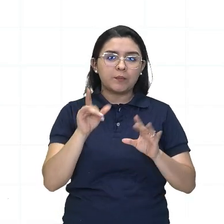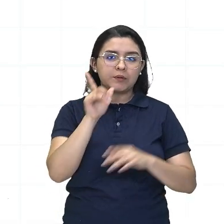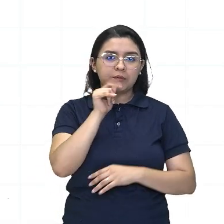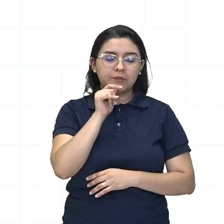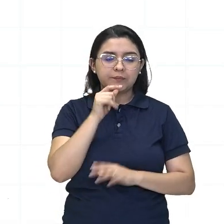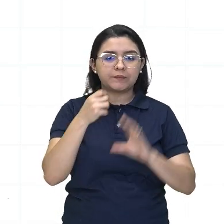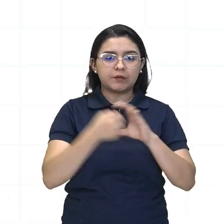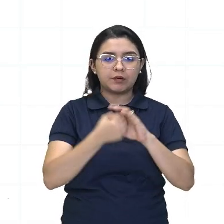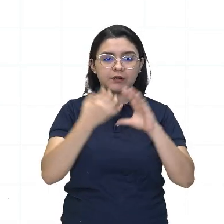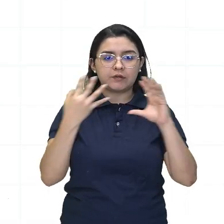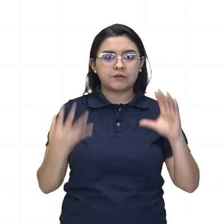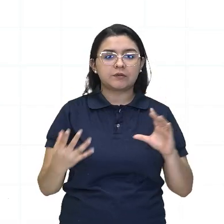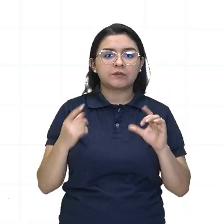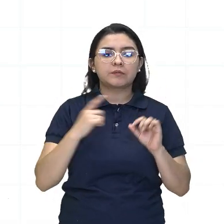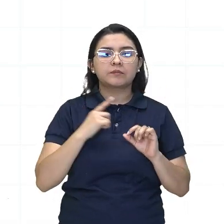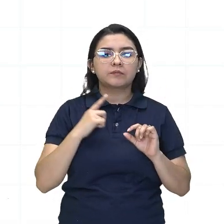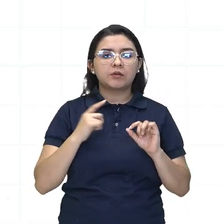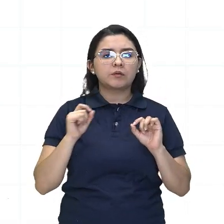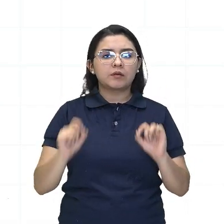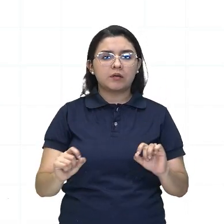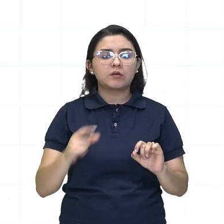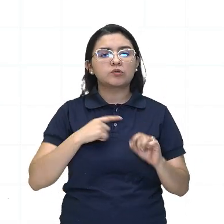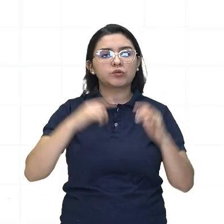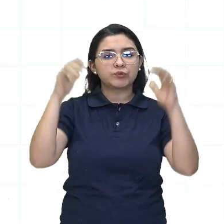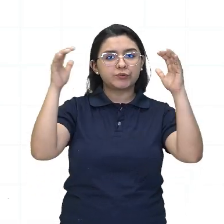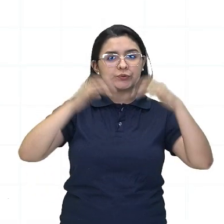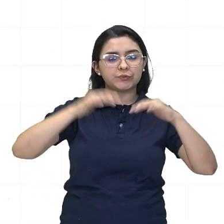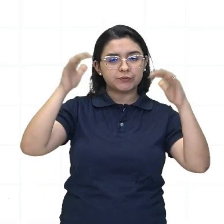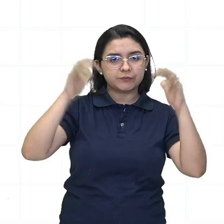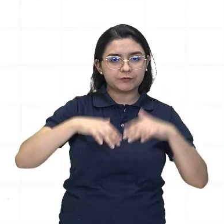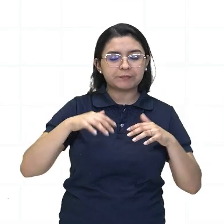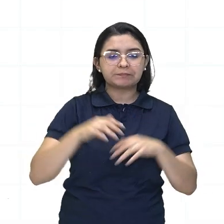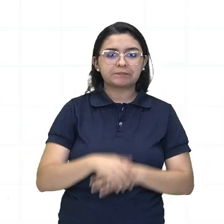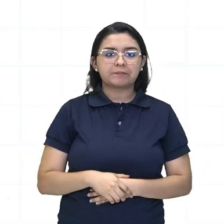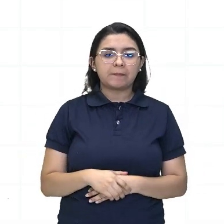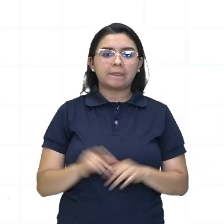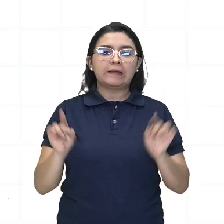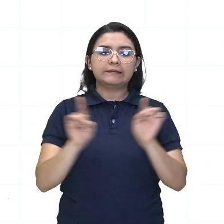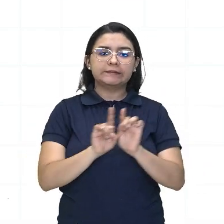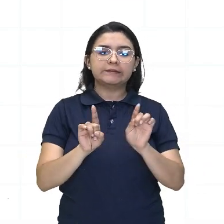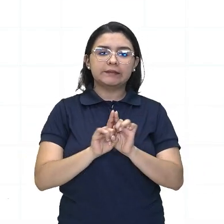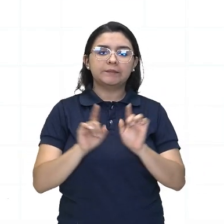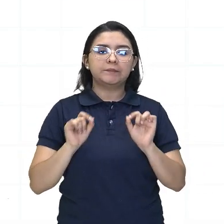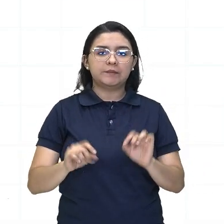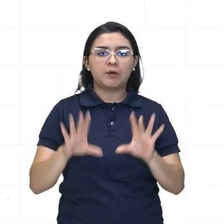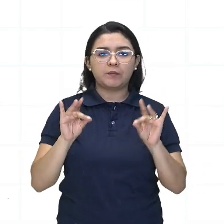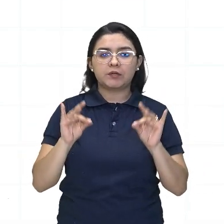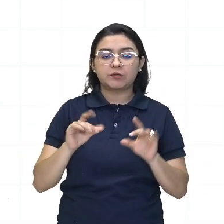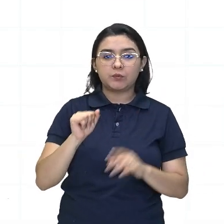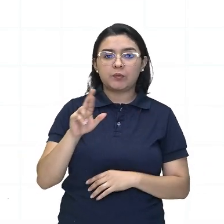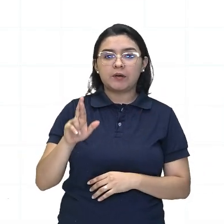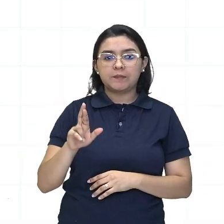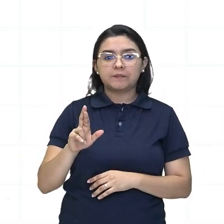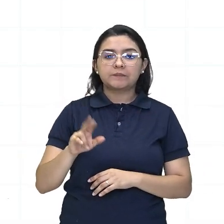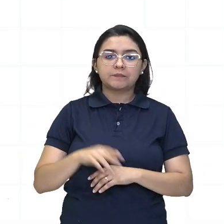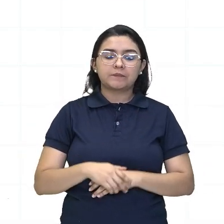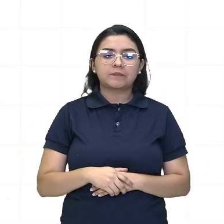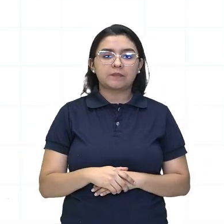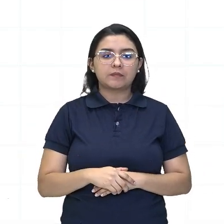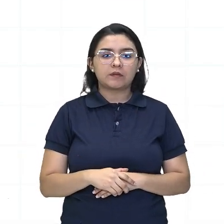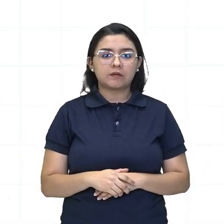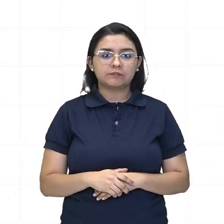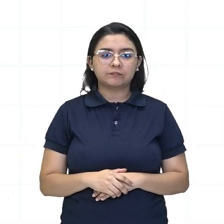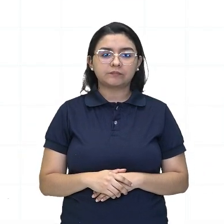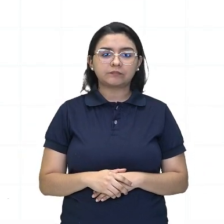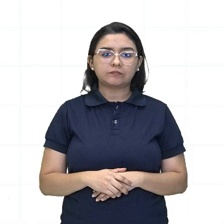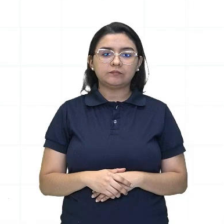ser caracterizado pelo quê? Muitas chuvas, né? E alta umidade do ar, ou em muitas chuvas que a gente